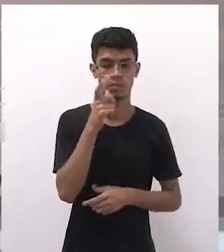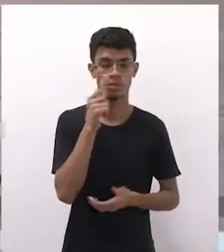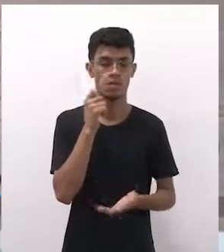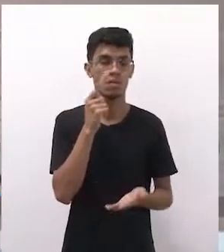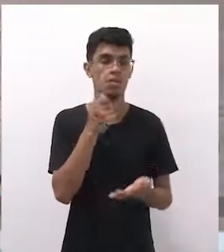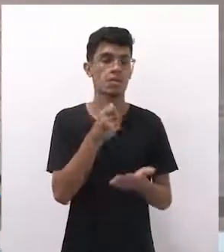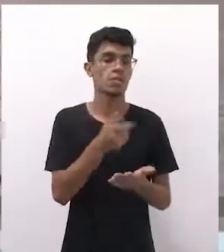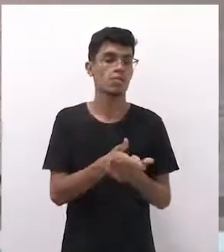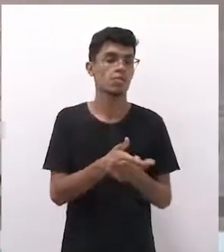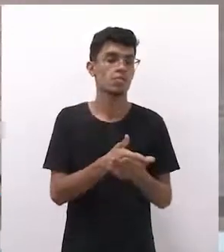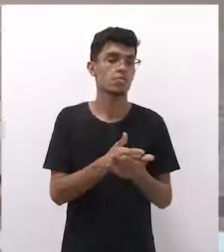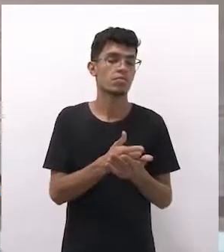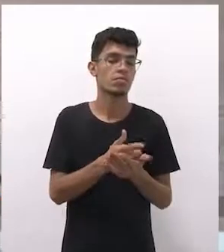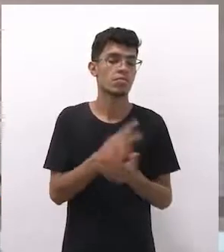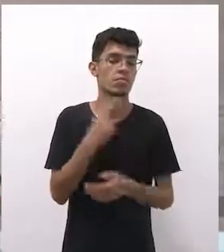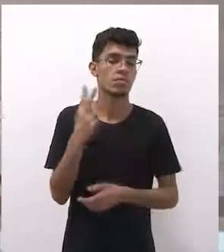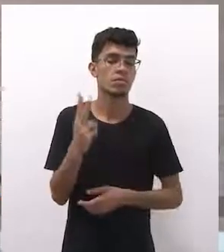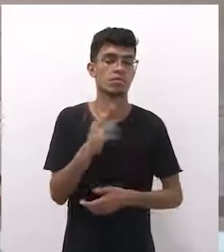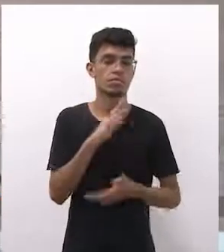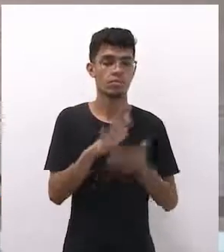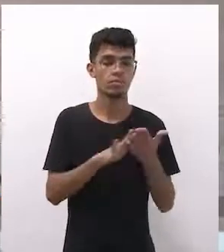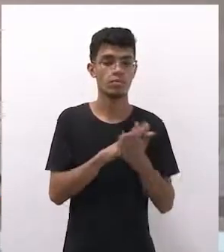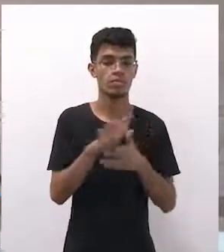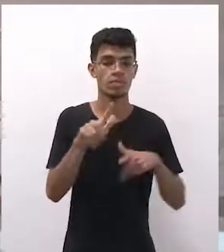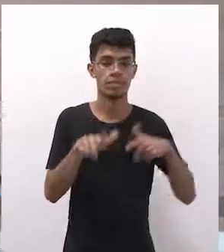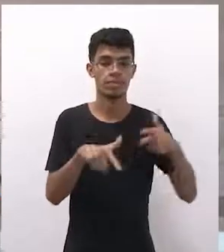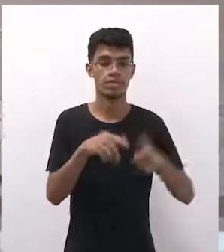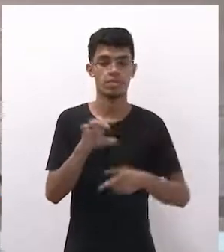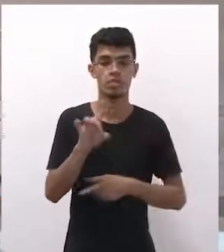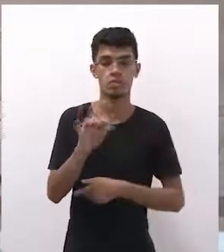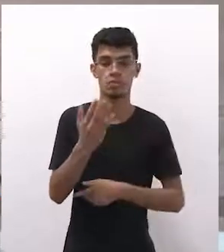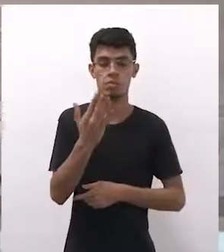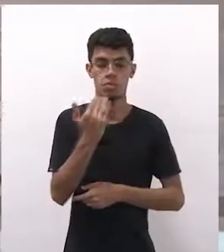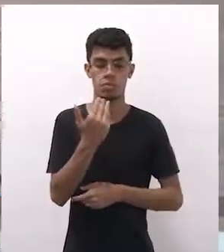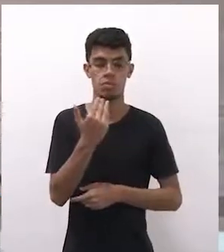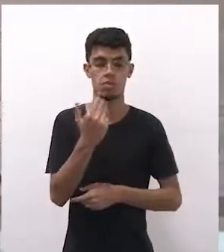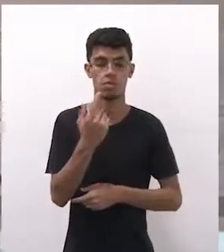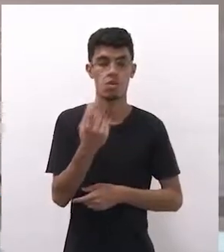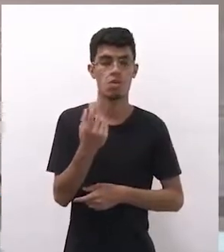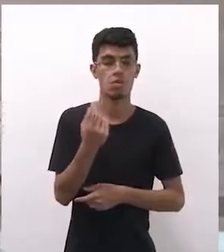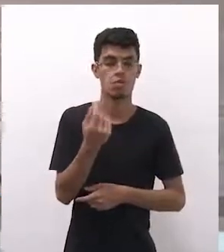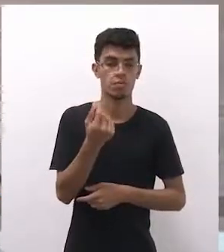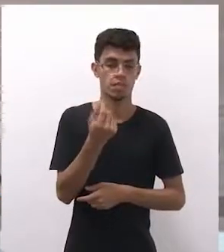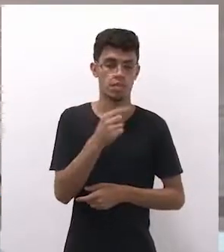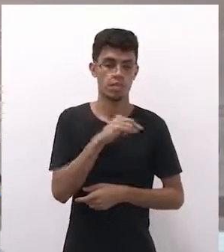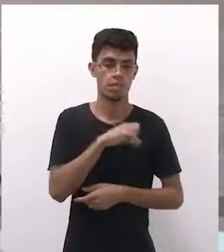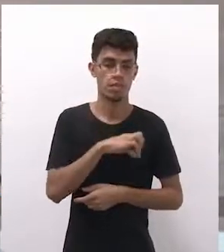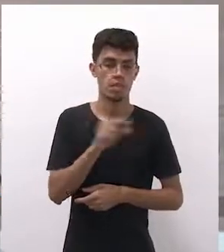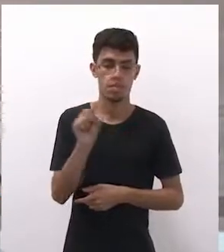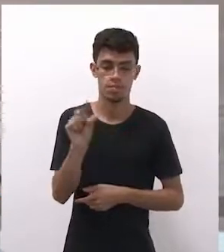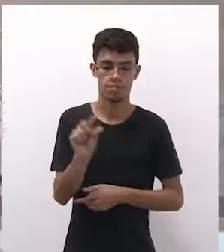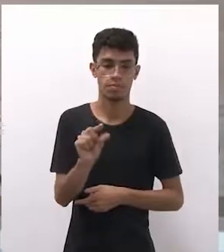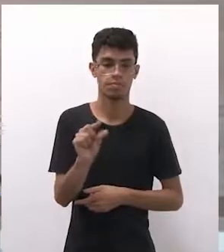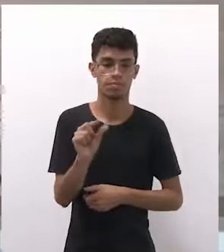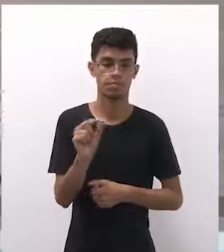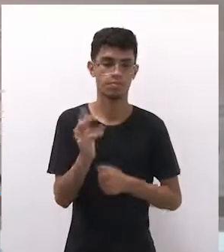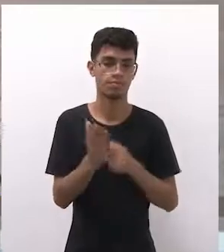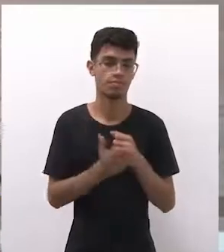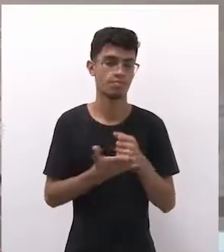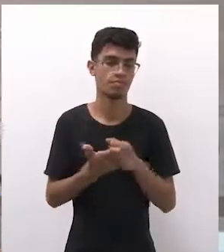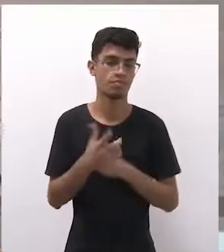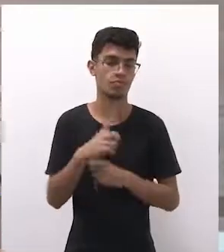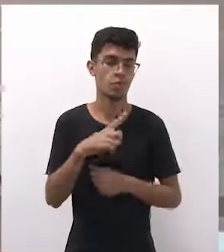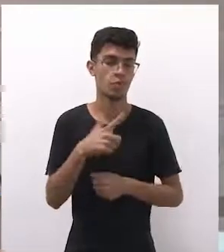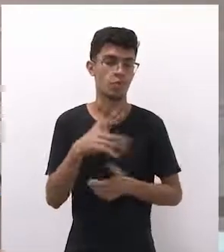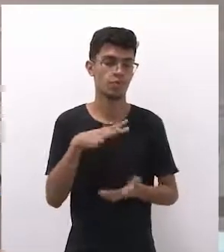valor nenhum, né? Que trabalham só por comida, ou pagamento de valores abaixo do mínimo, quer dizer, não tem registro em carteira,